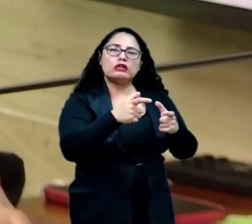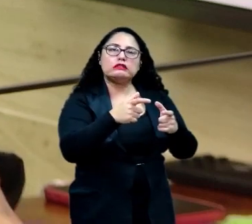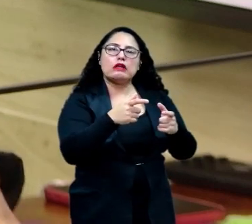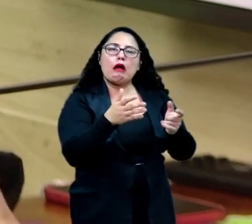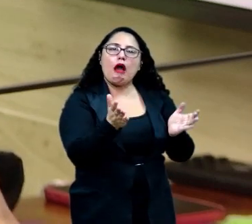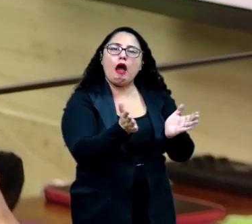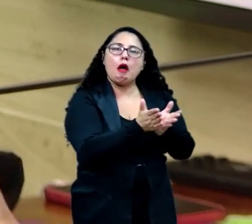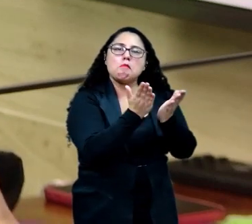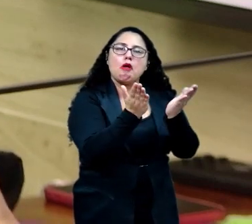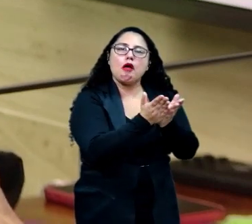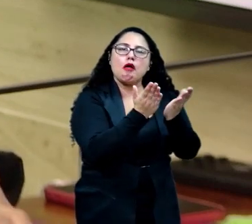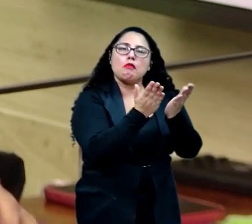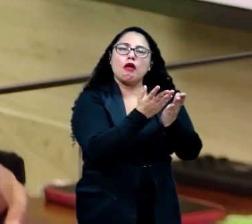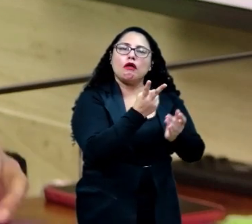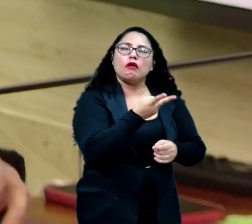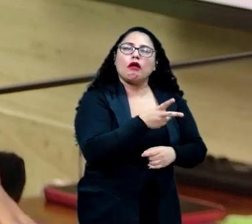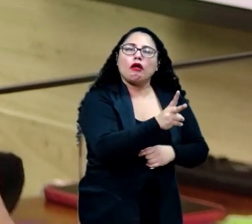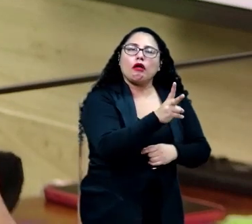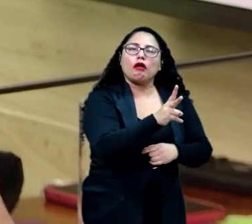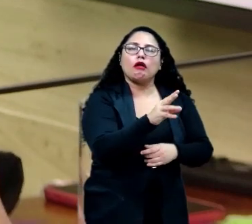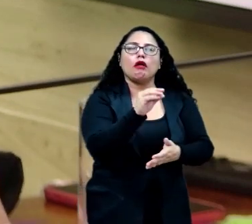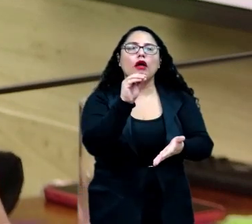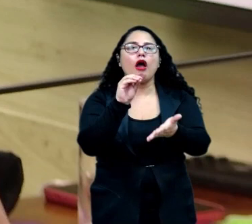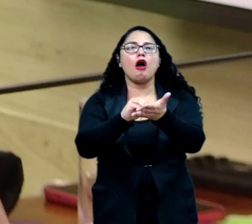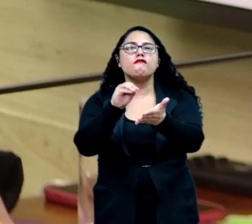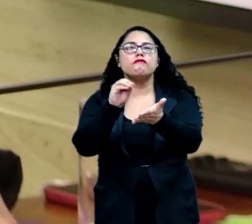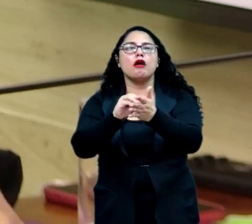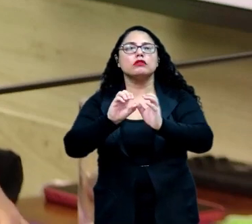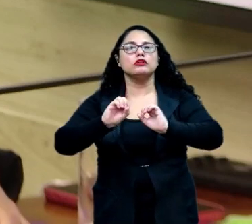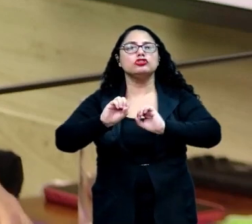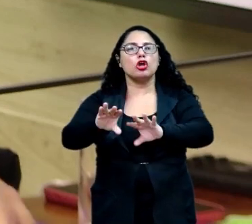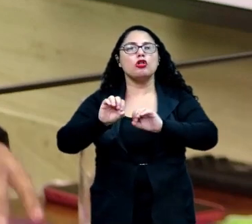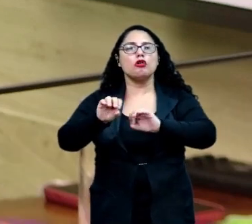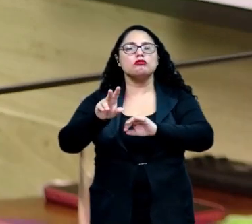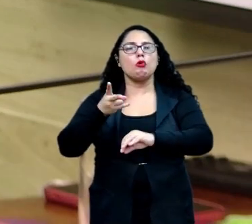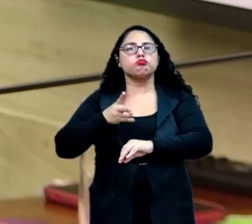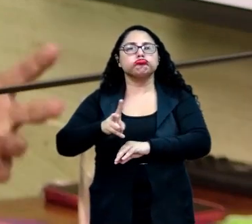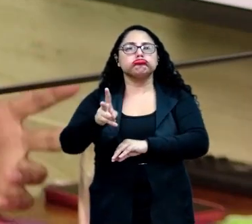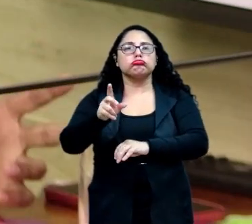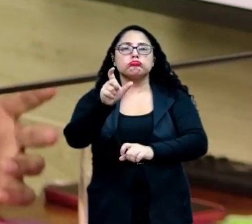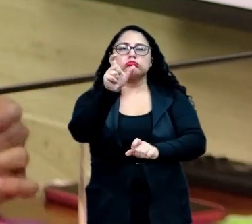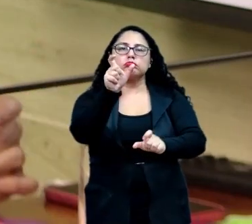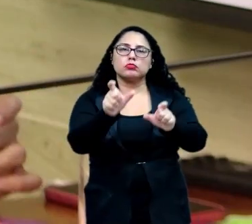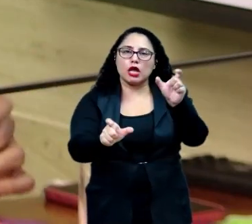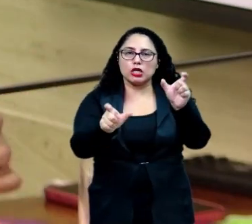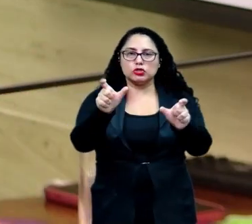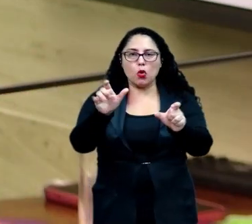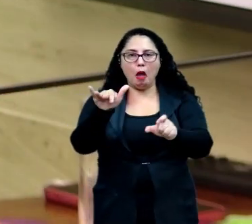miséria prevalece e a falta de educação prevalece. Pessoas